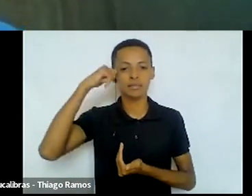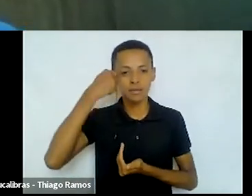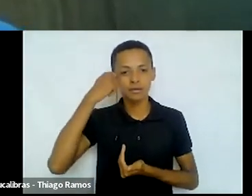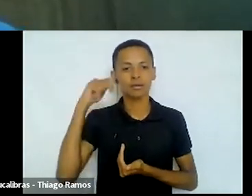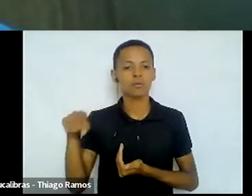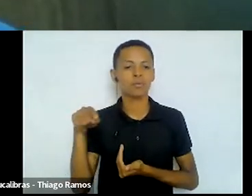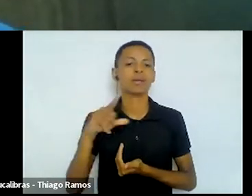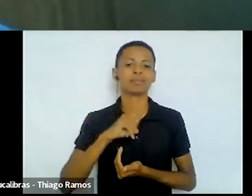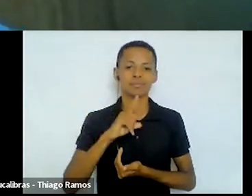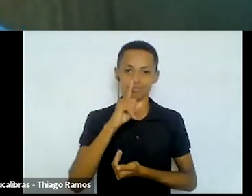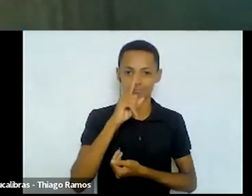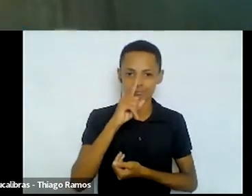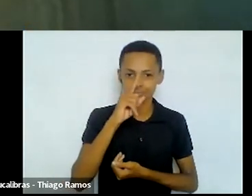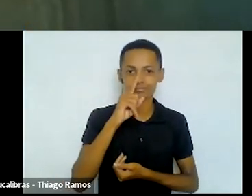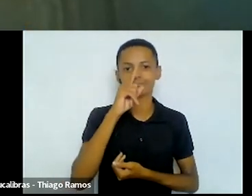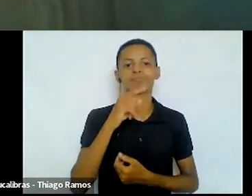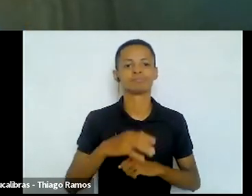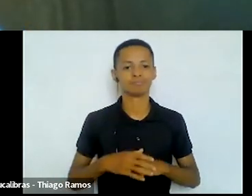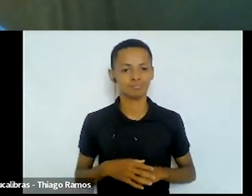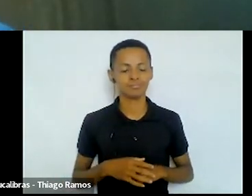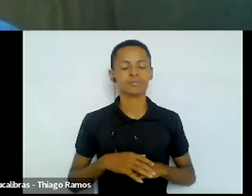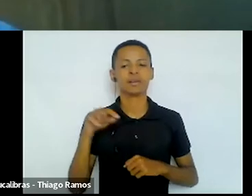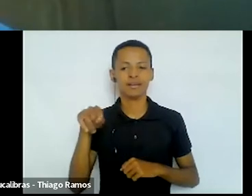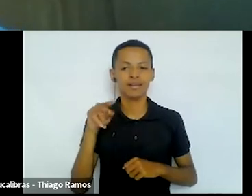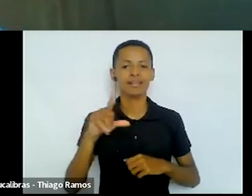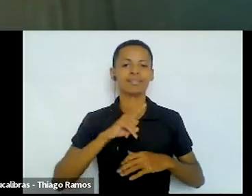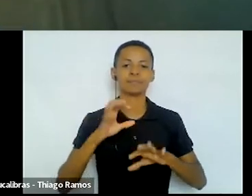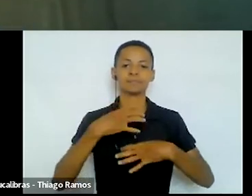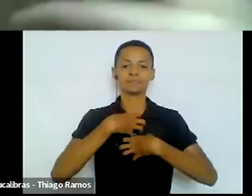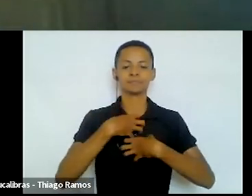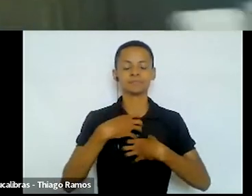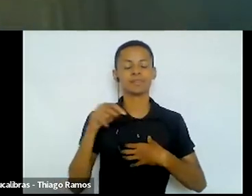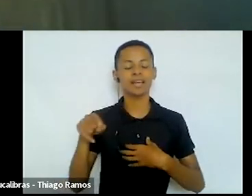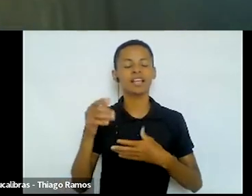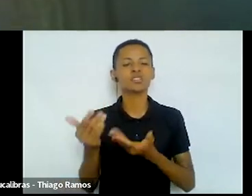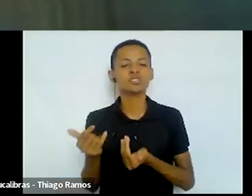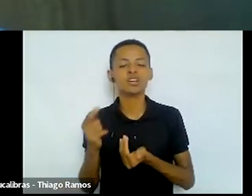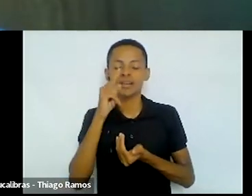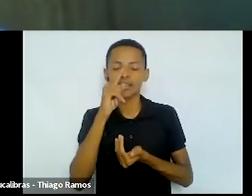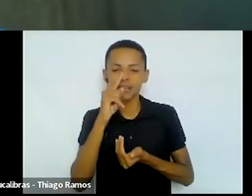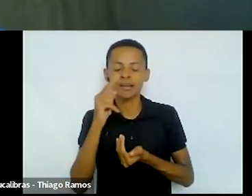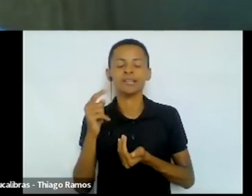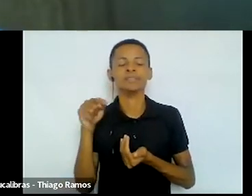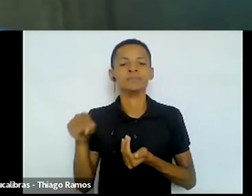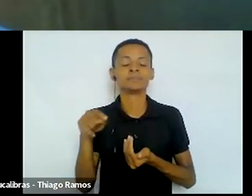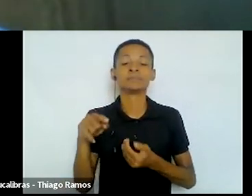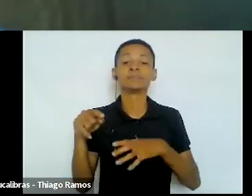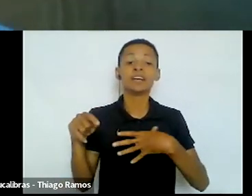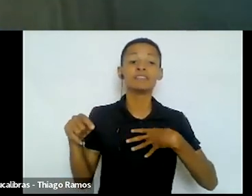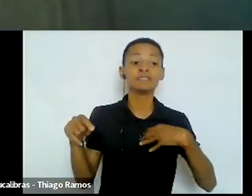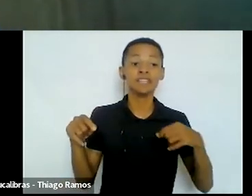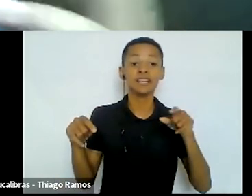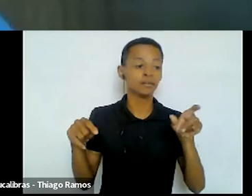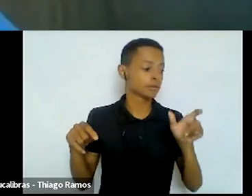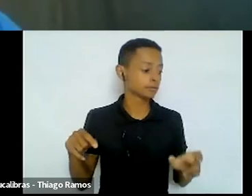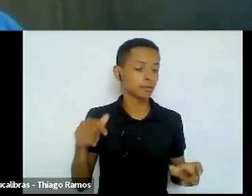né, que coloca o adolescente, o jovem negro, que é o filho dessa mulher negra que é evangélica, que vai lá para dentro. Então,